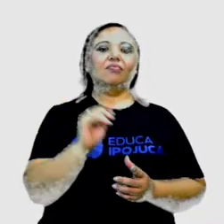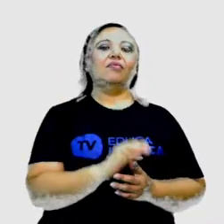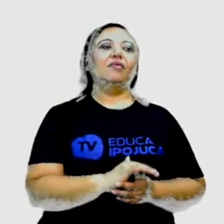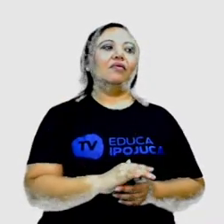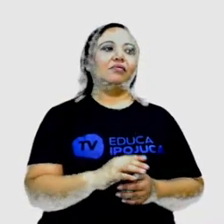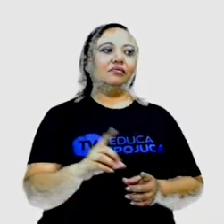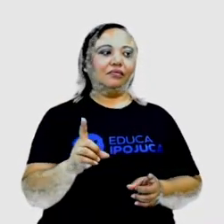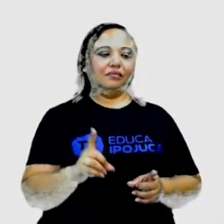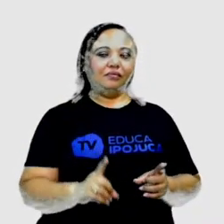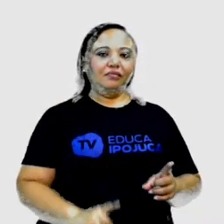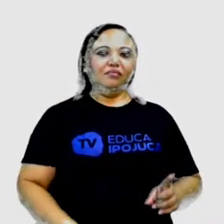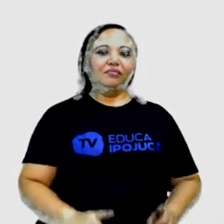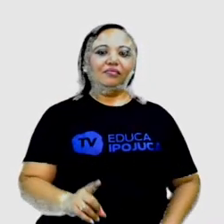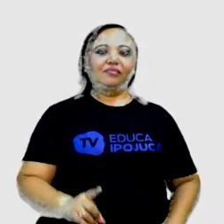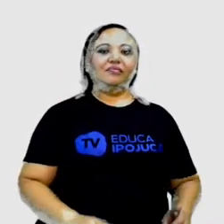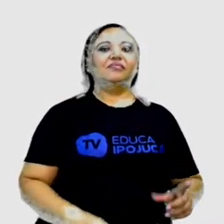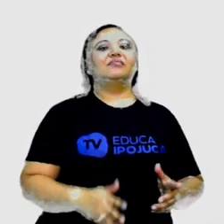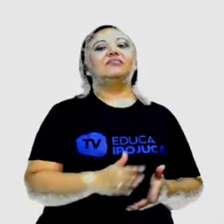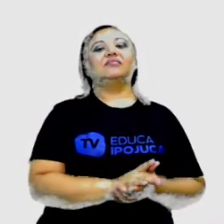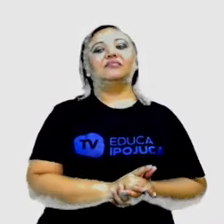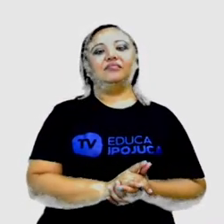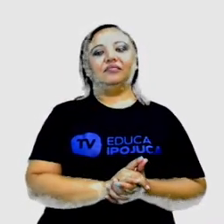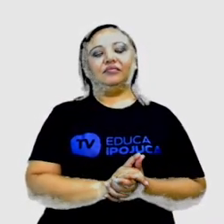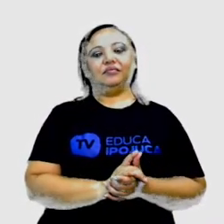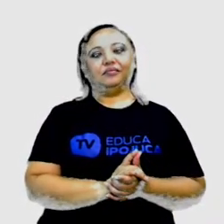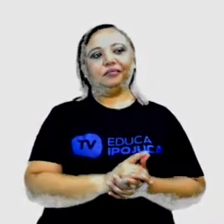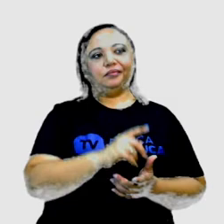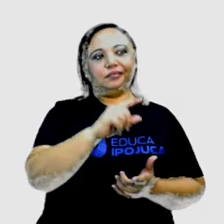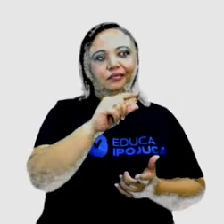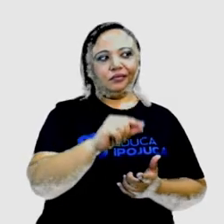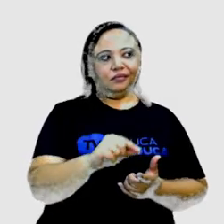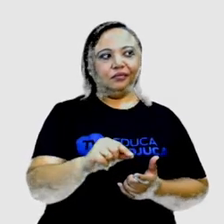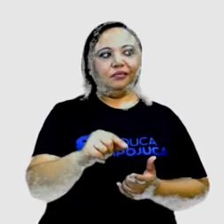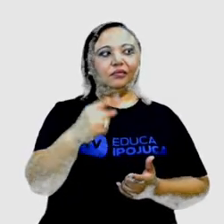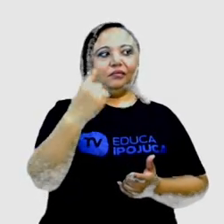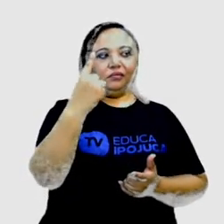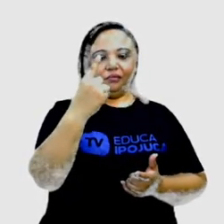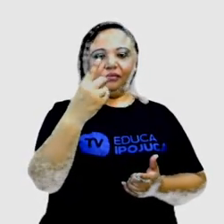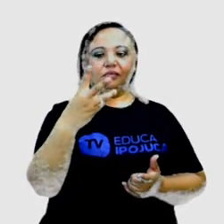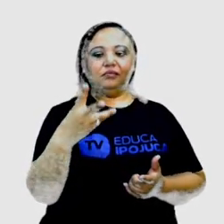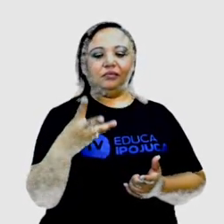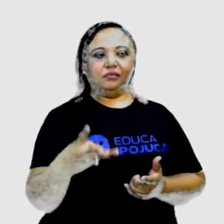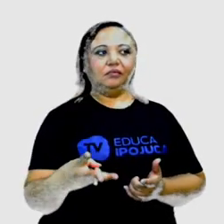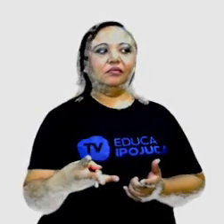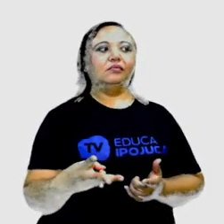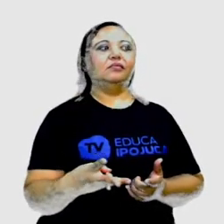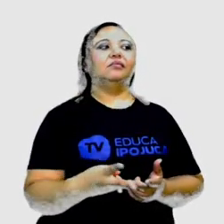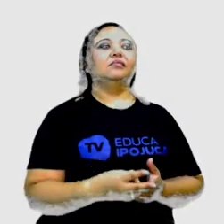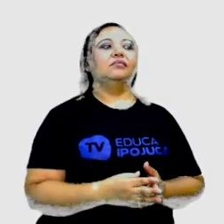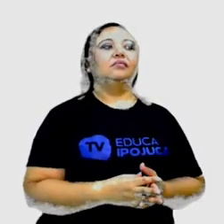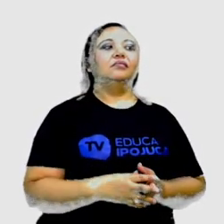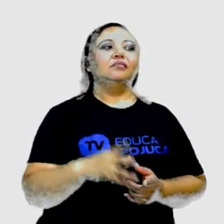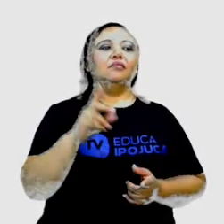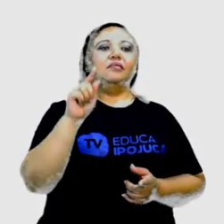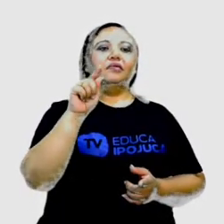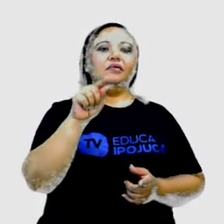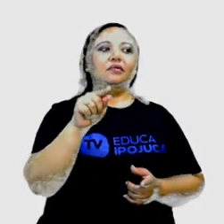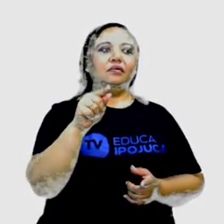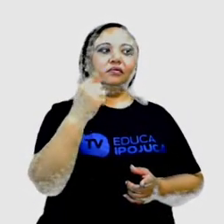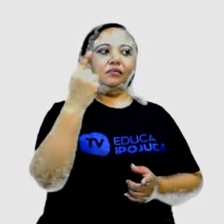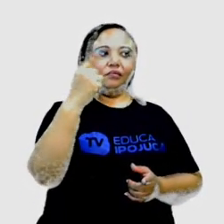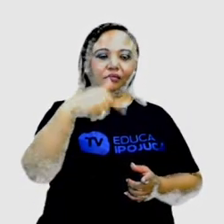primo aí, não tem os outros múltiplos mais marcados. O 13 é um número primo que a gente já viu.